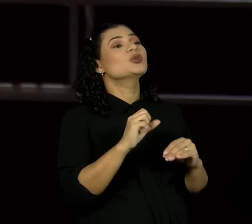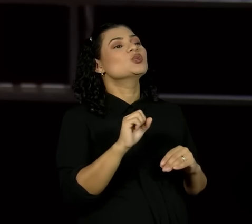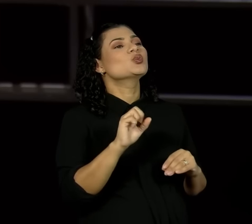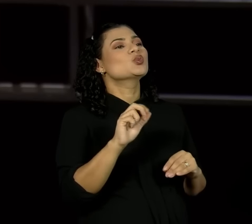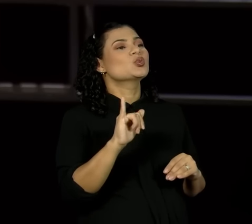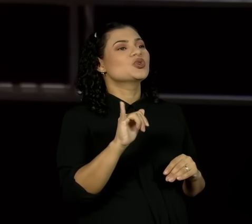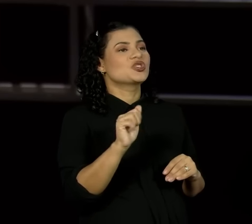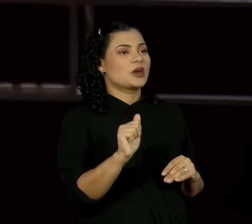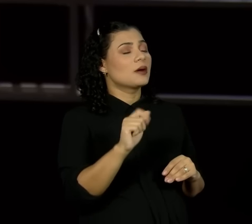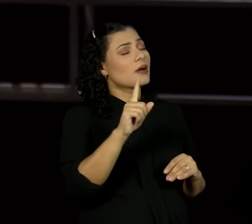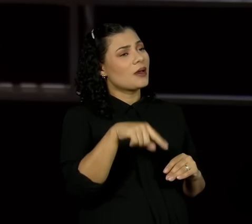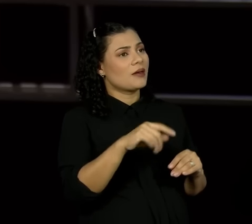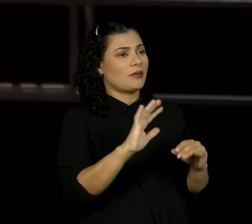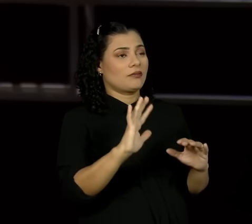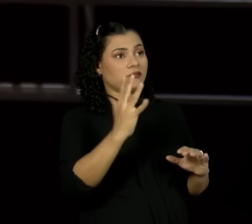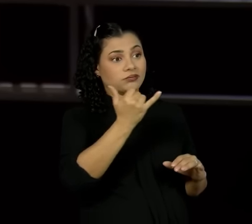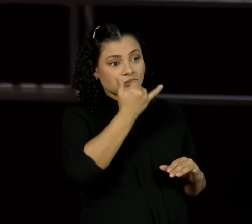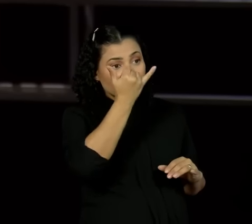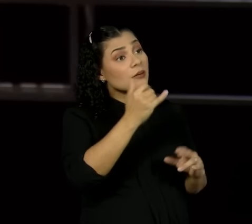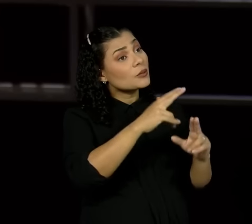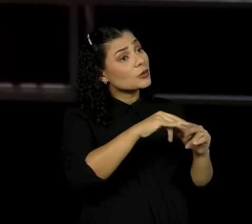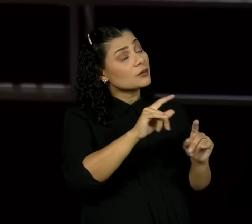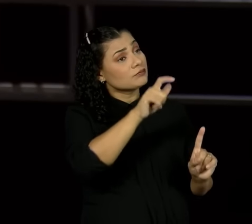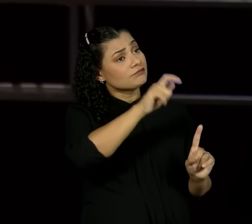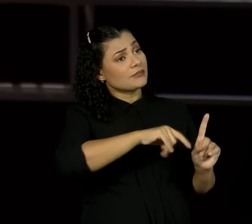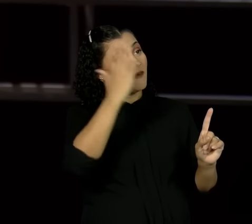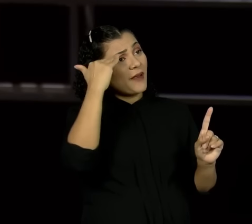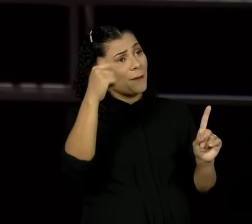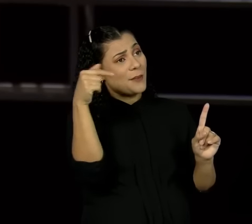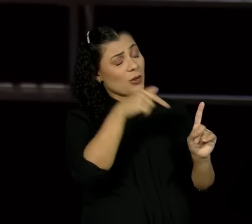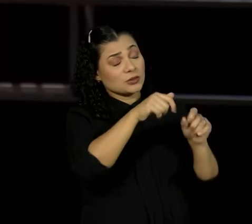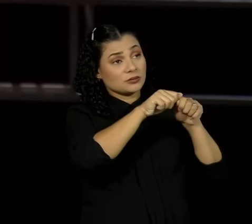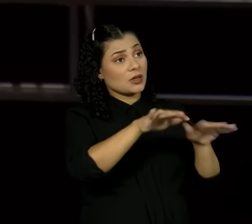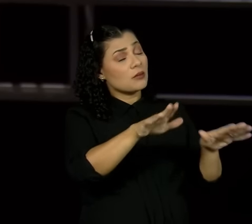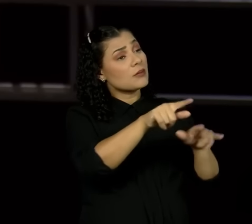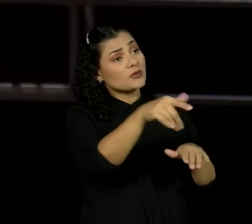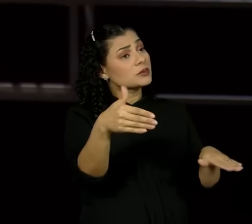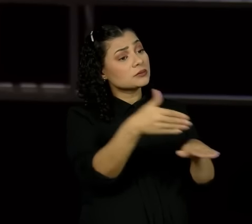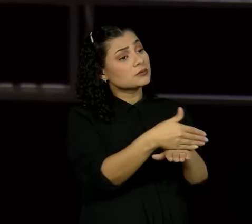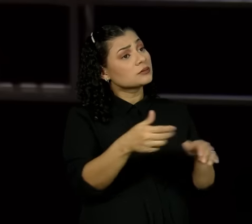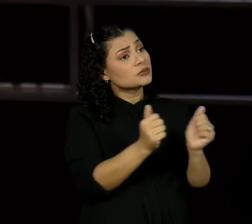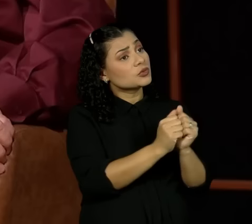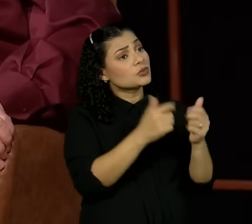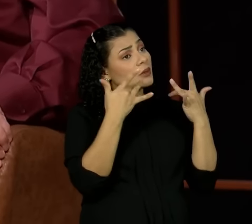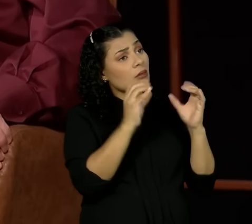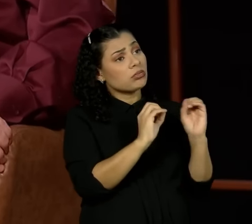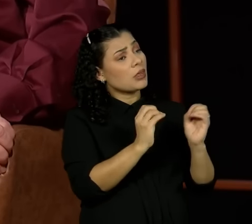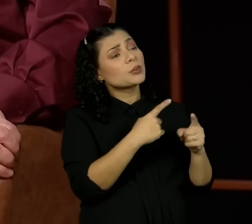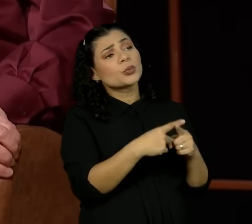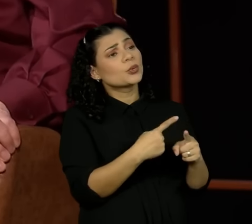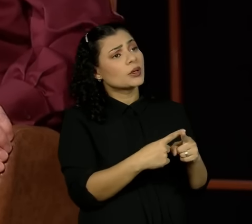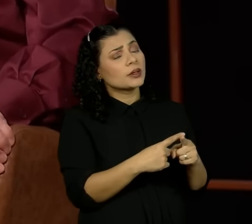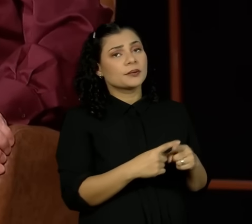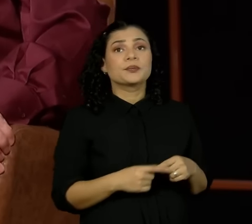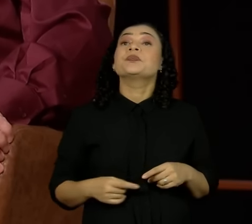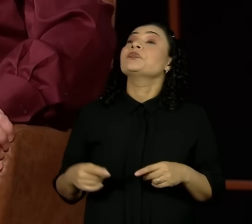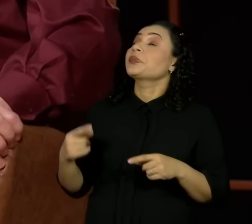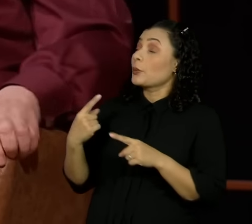projetou definitivamente o Plínio como dramaturgo. Mas você acabou não entrando nessa peça. O que aconteceu? Foi o seguinte, quando nós